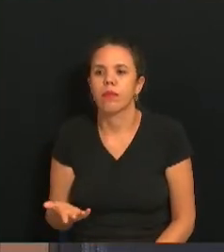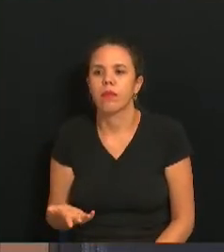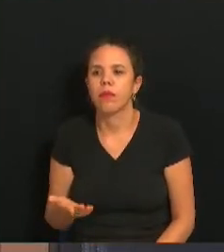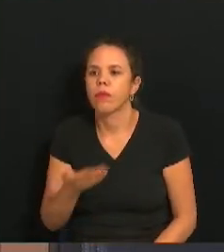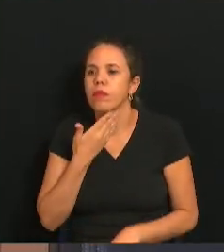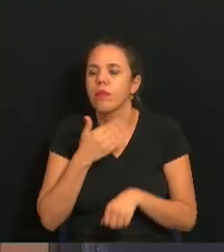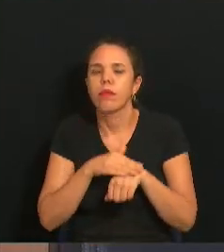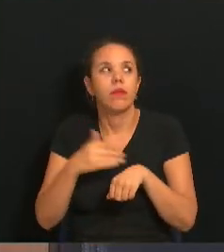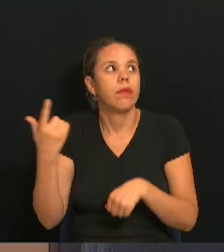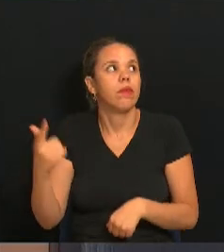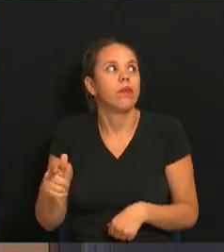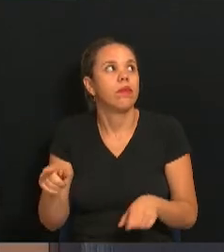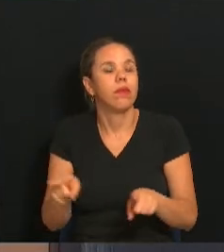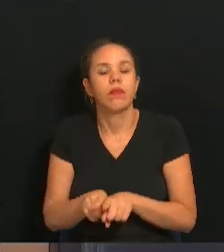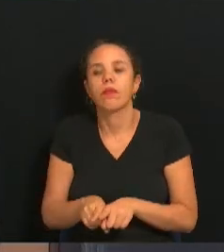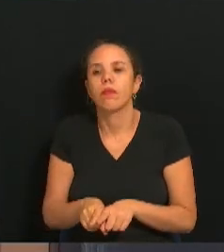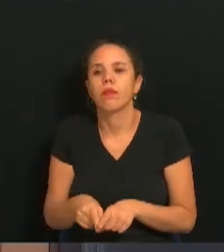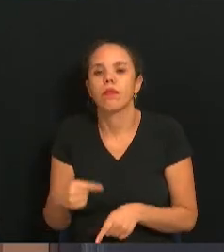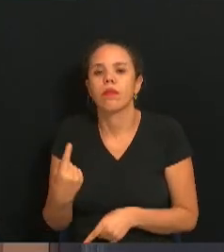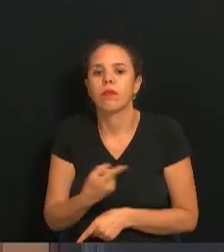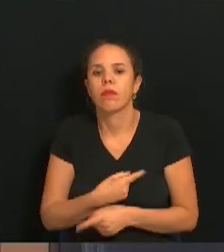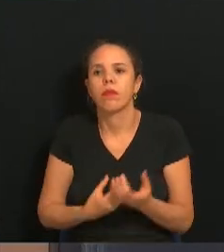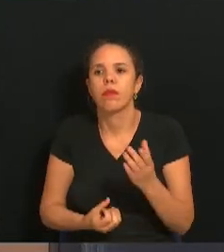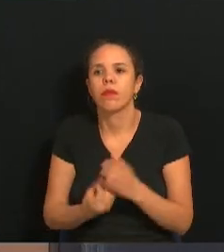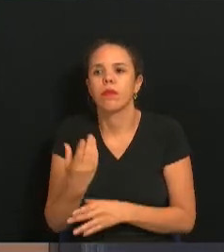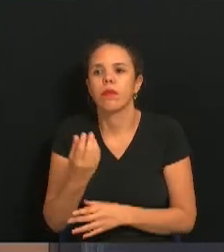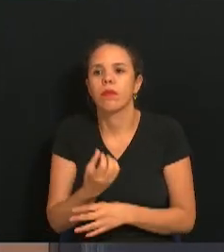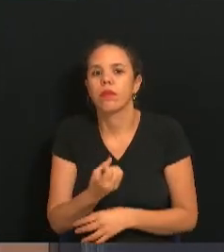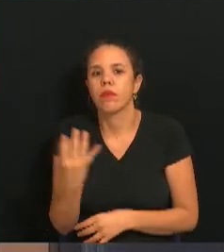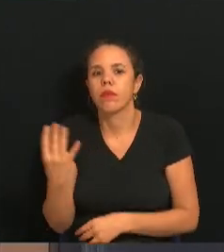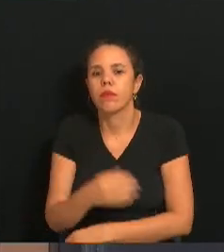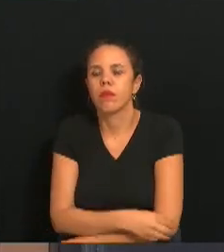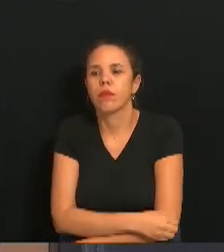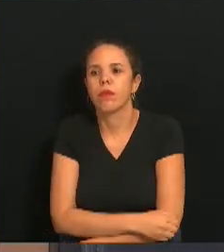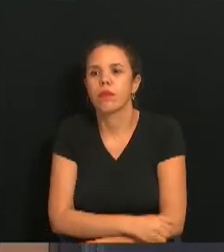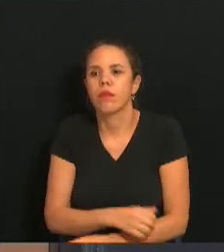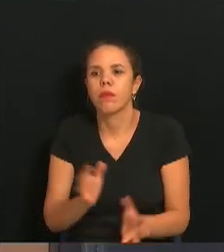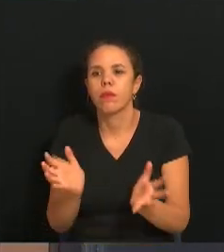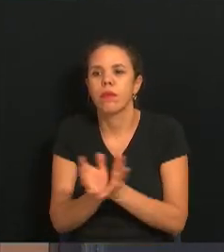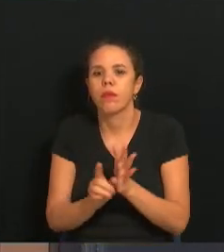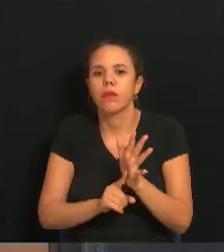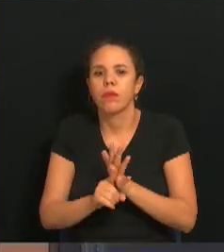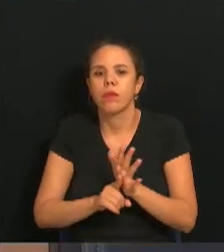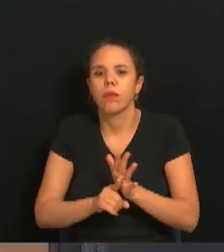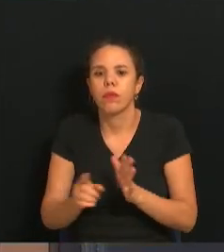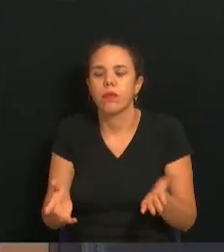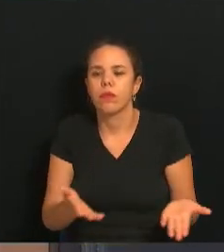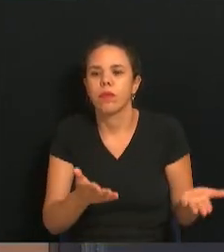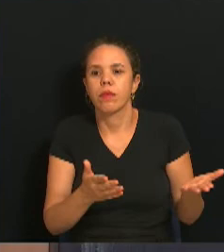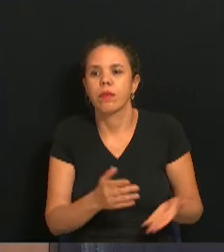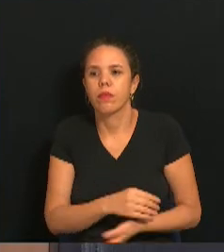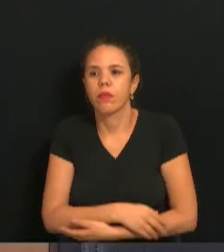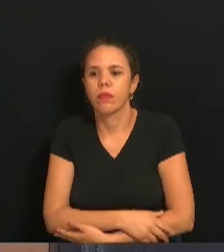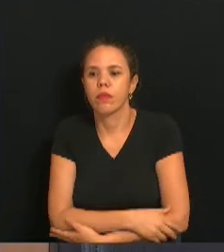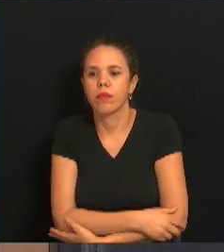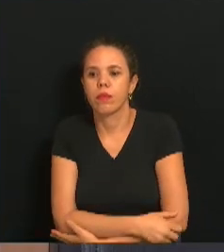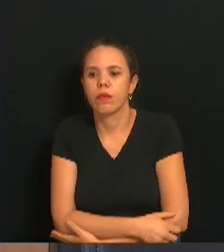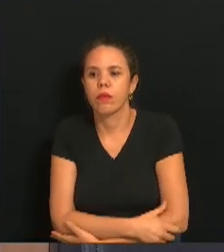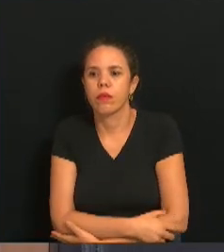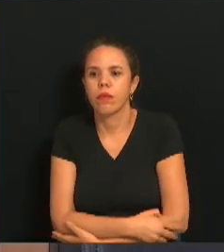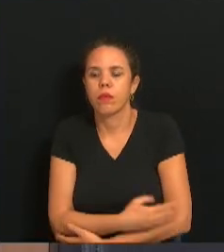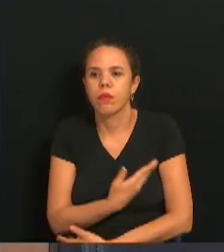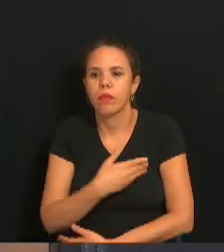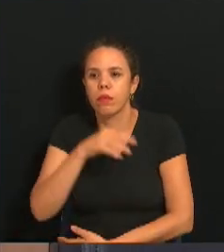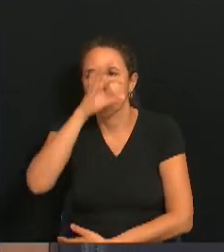com outros também para a gente criar corpo essa comissão de estudos e a gente levar aí até o Executivo.